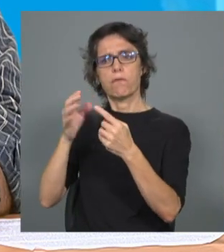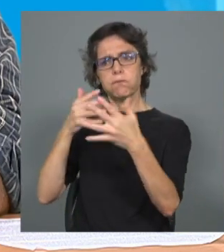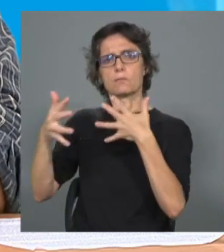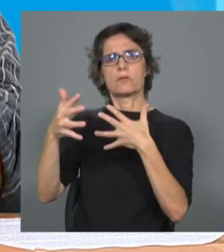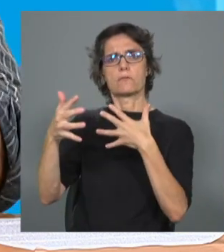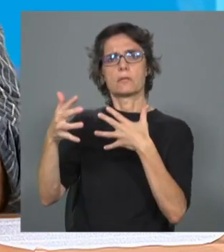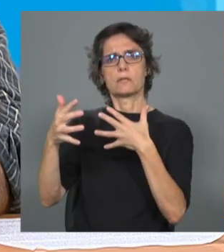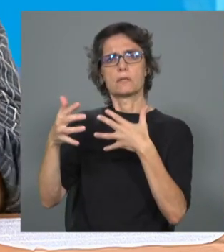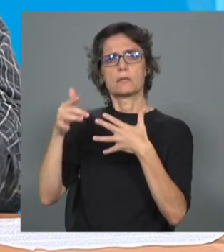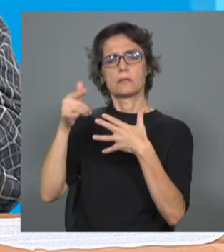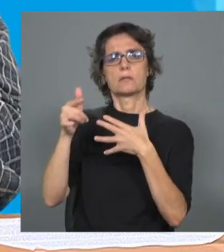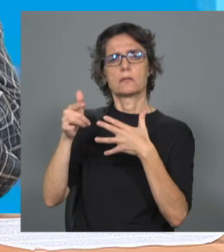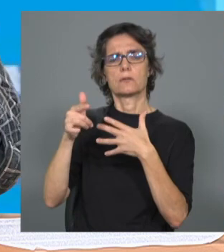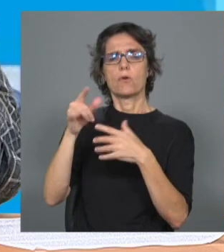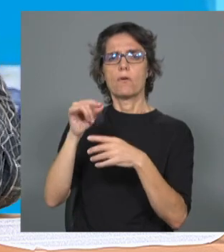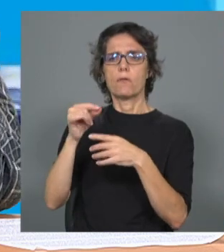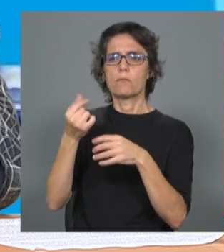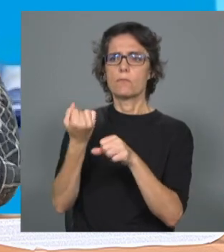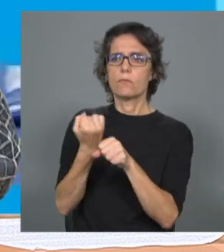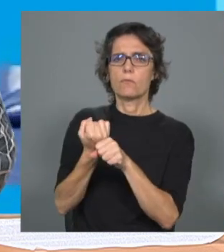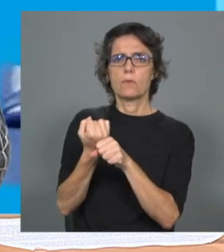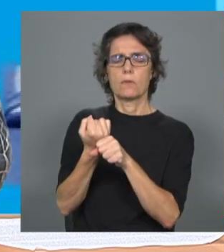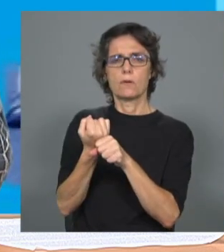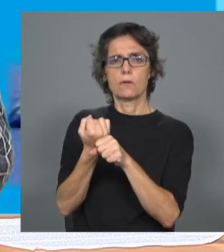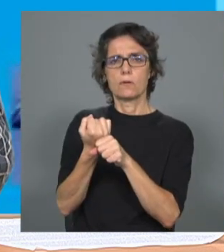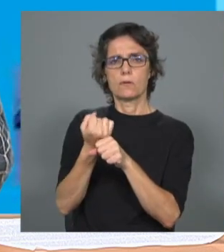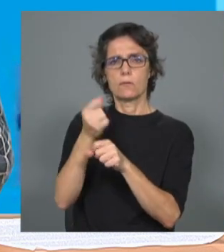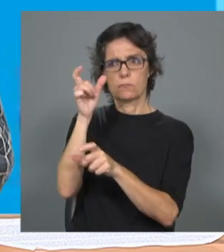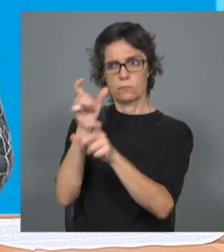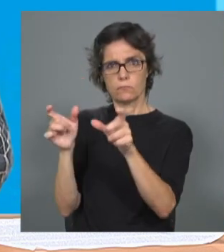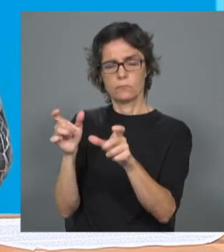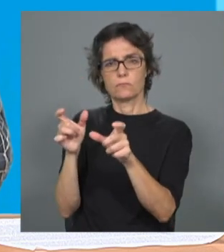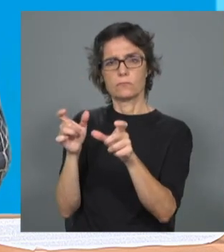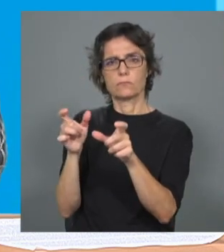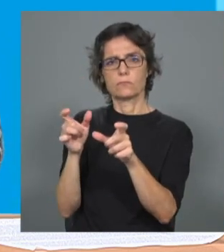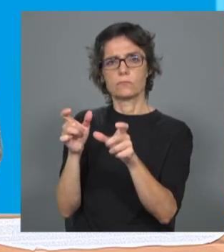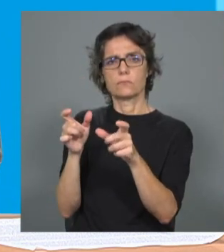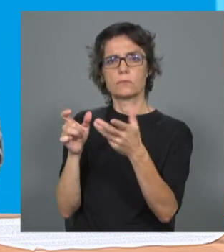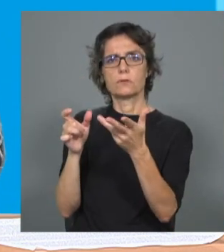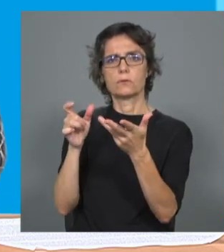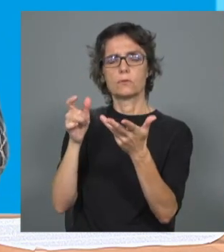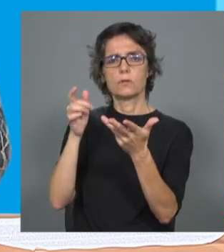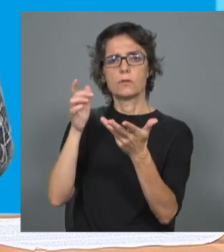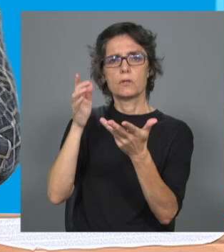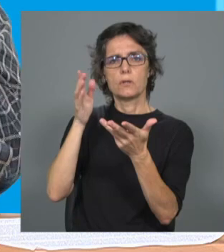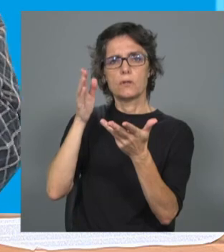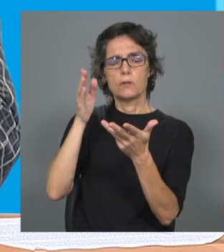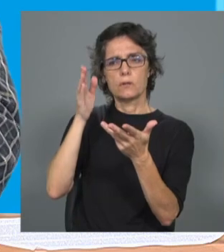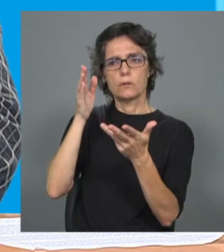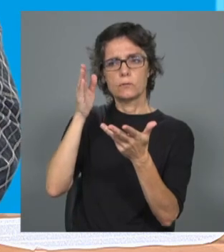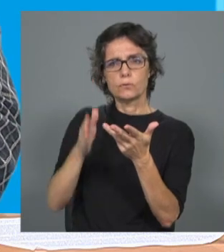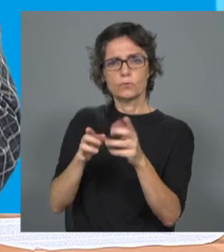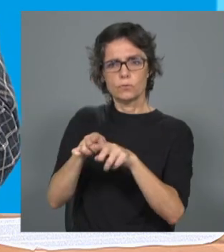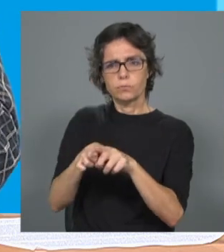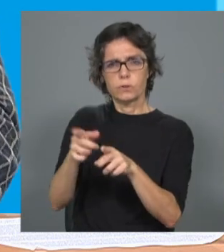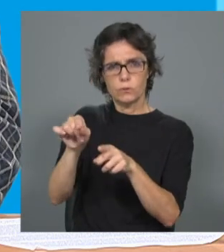agentes decisores, ou os agentes da justiça, ou os próprios políticos, para conseguir